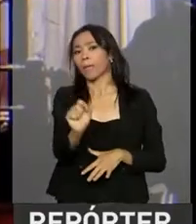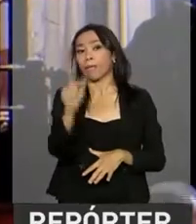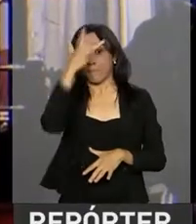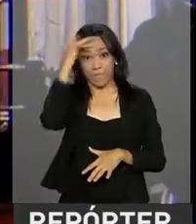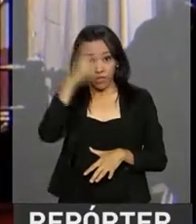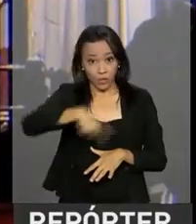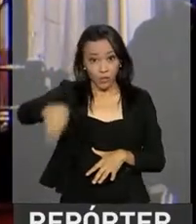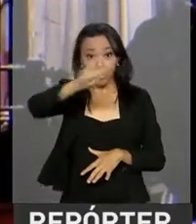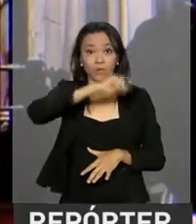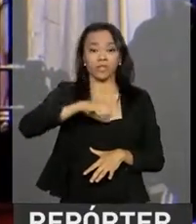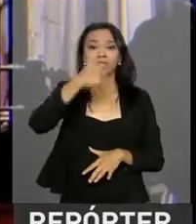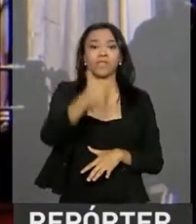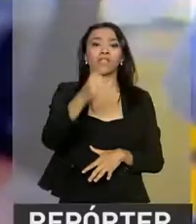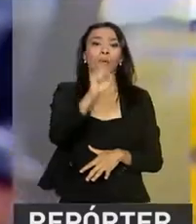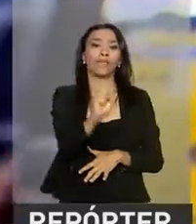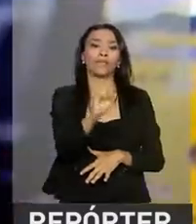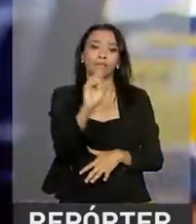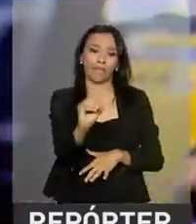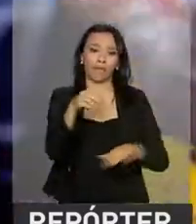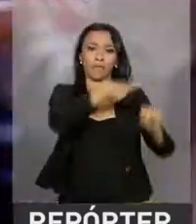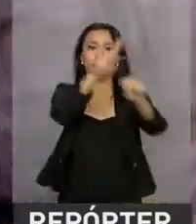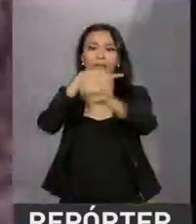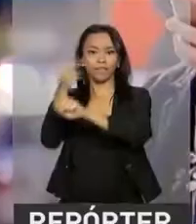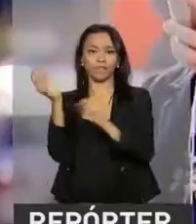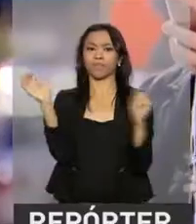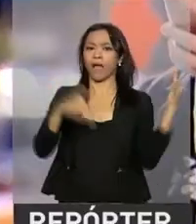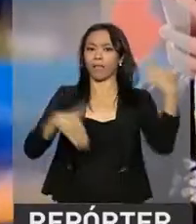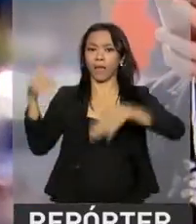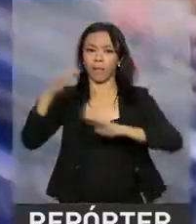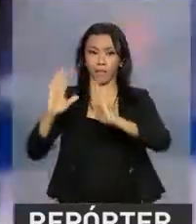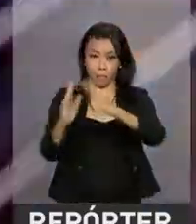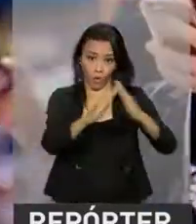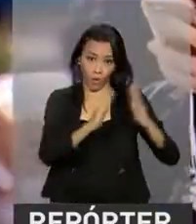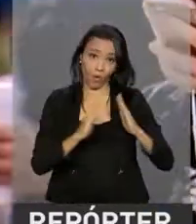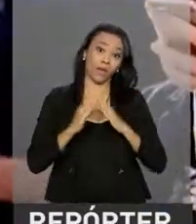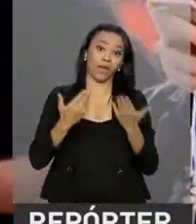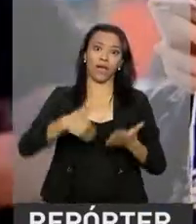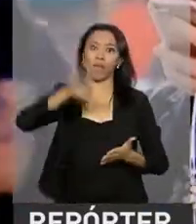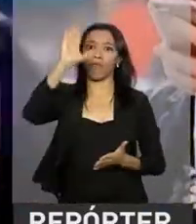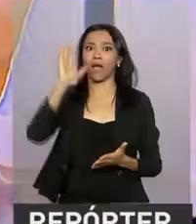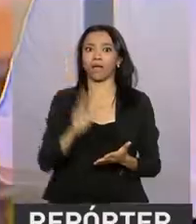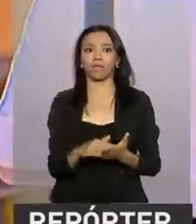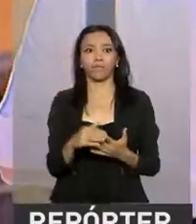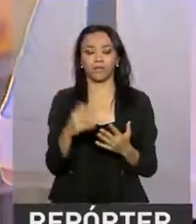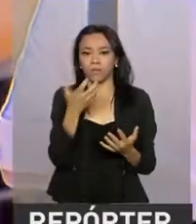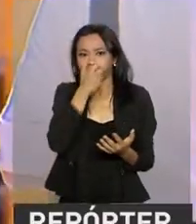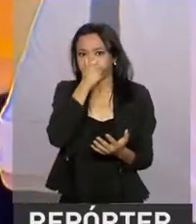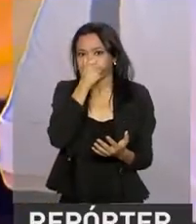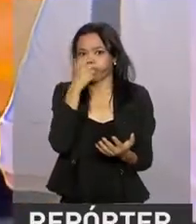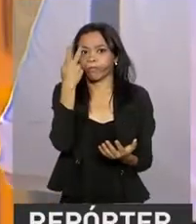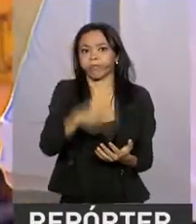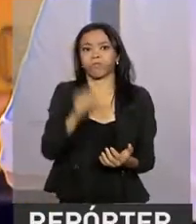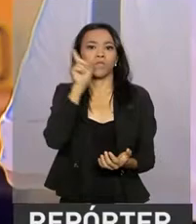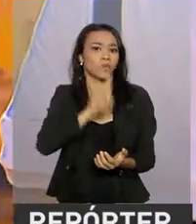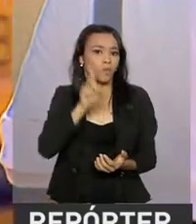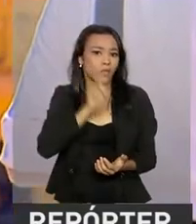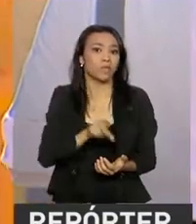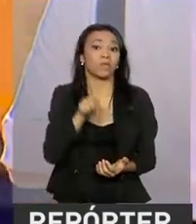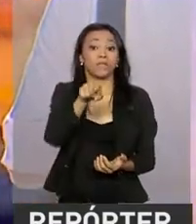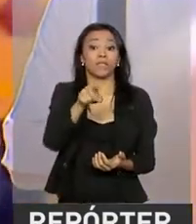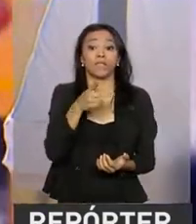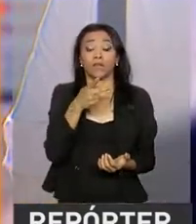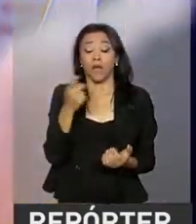de 180 nacionalidades vivam na cidade, a mais populosa dos Estados Unidos. A agitação normal de